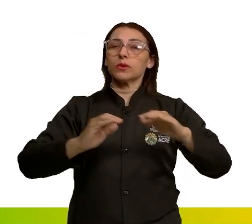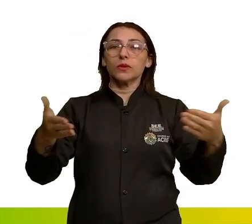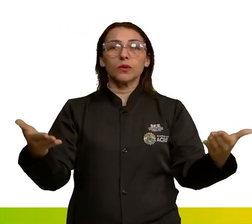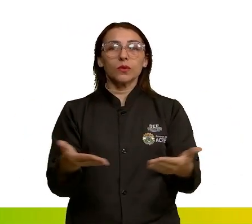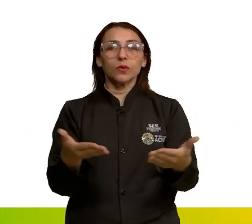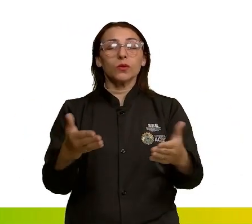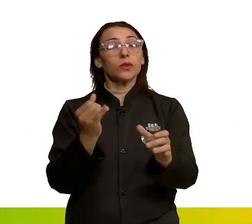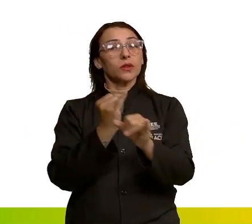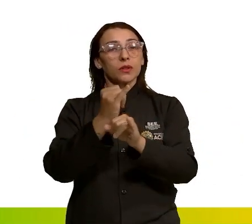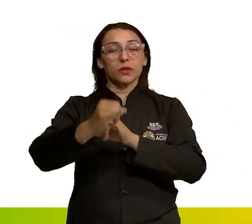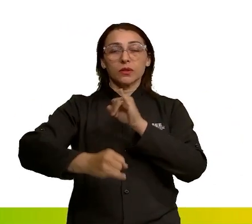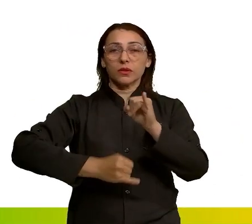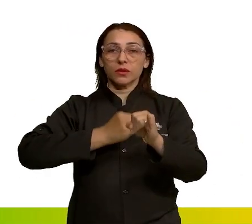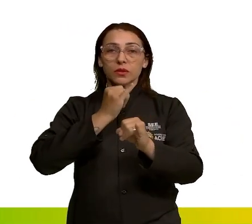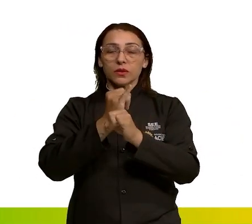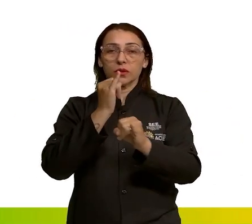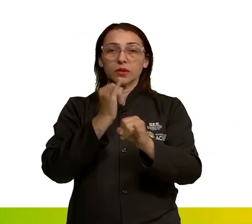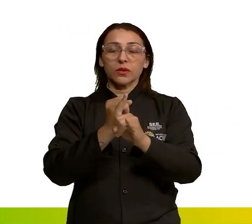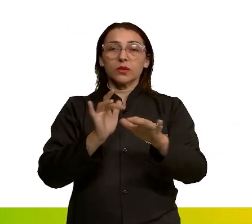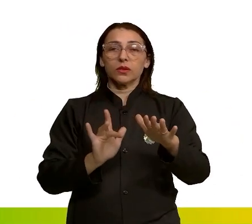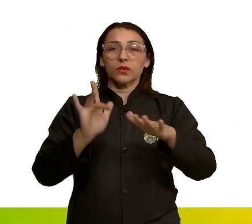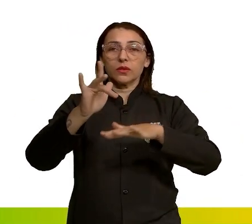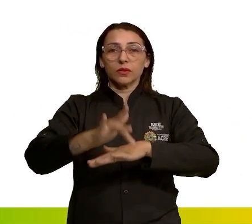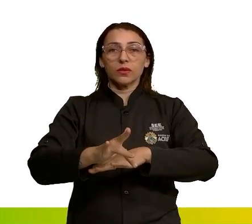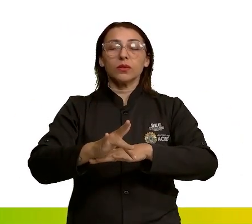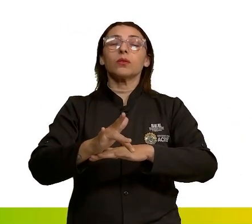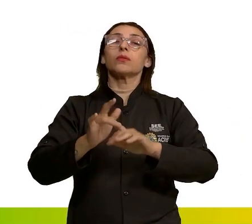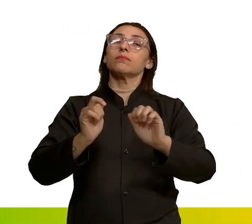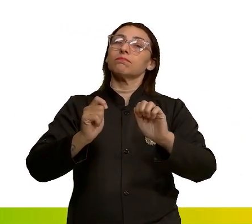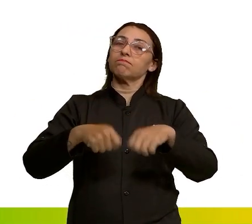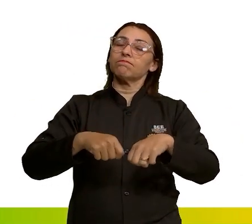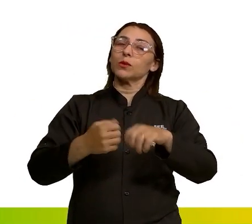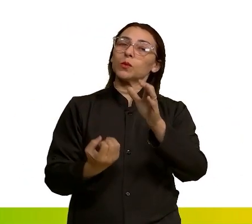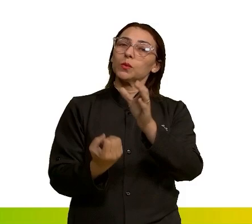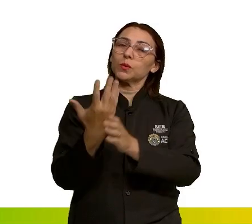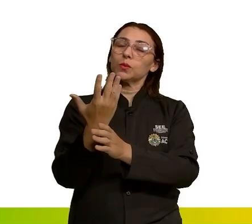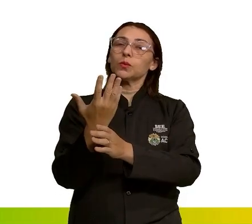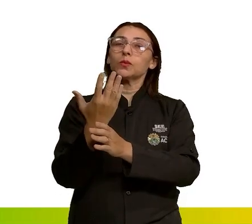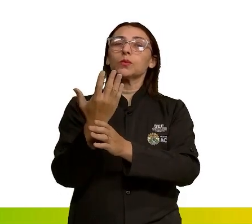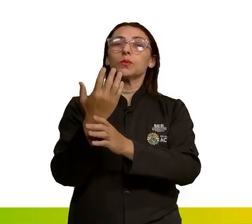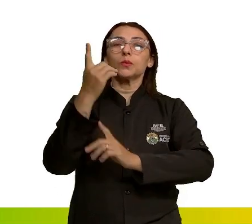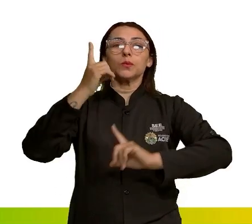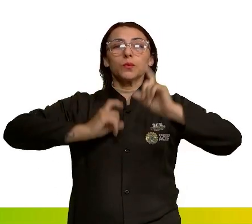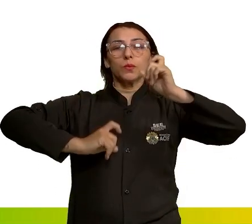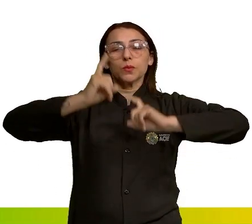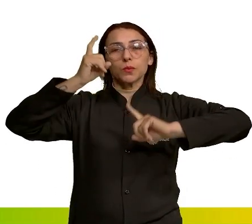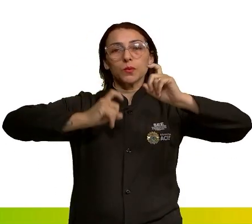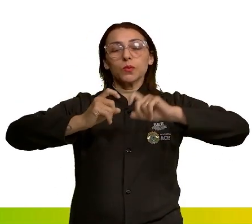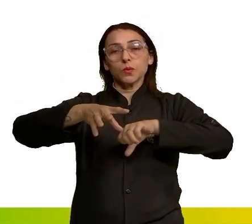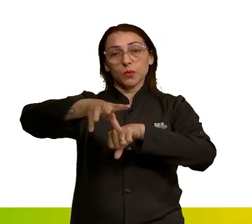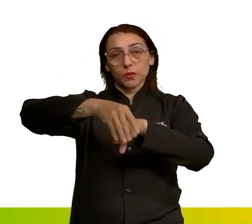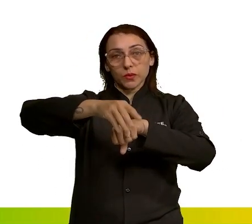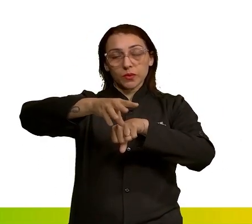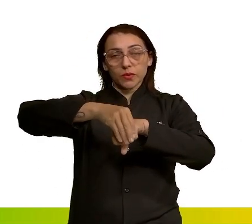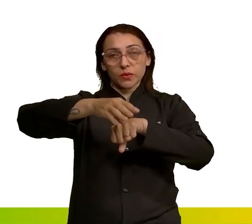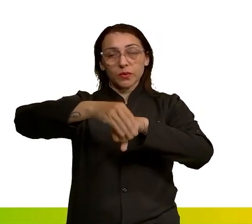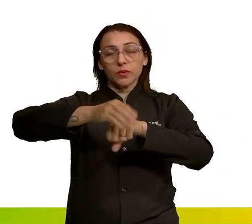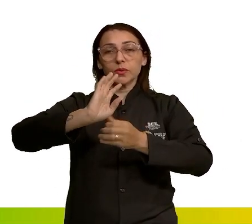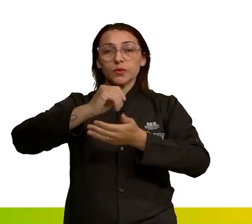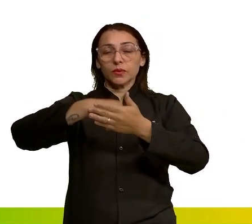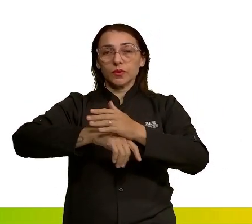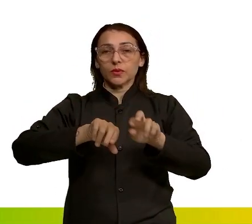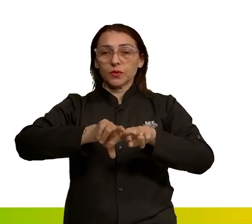a internet, as redes sociais permitem a criação e a expressão do conhecimento e